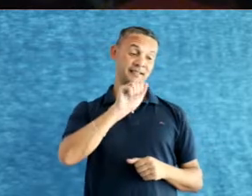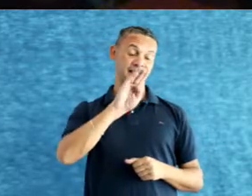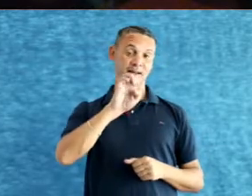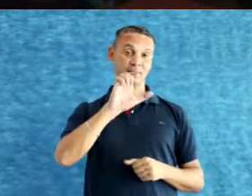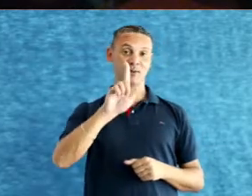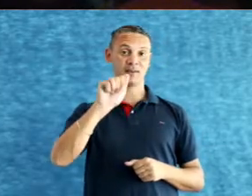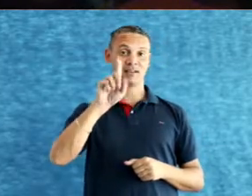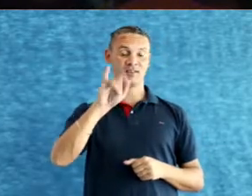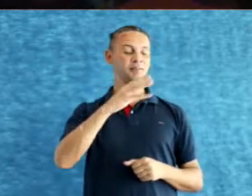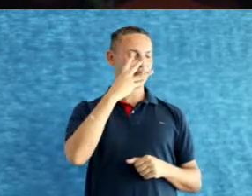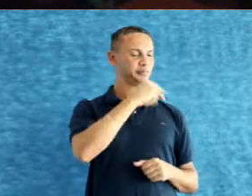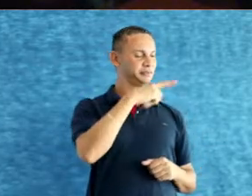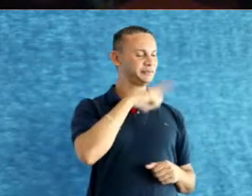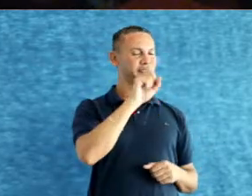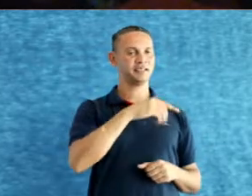censura